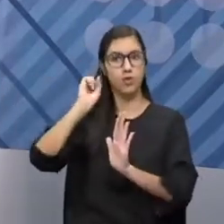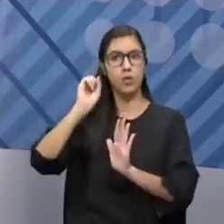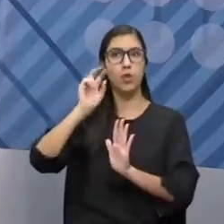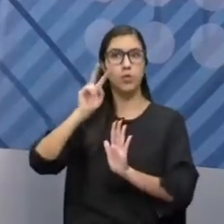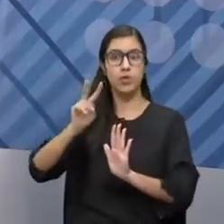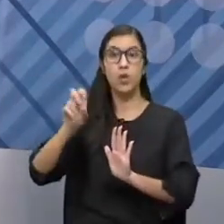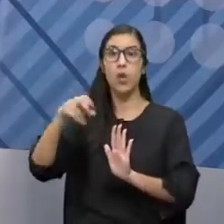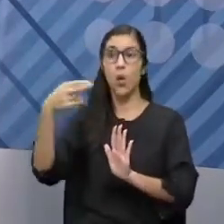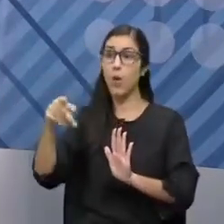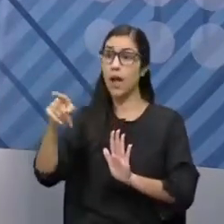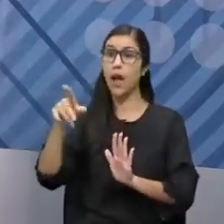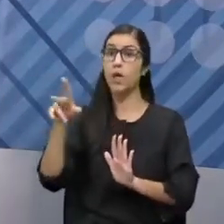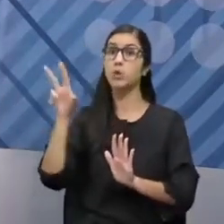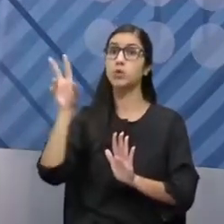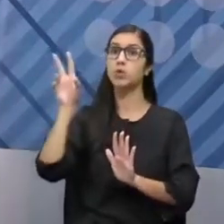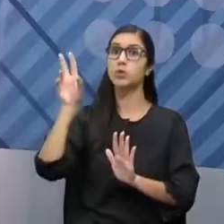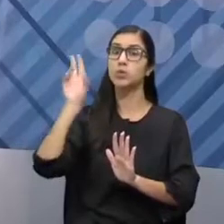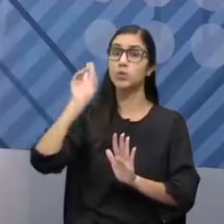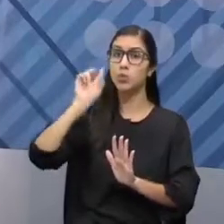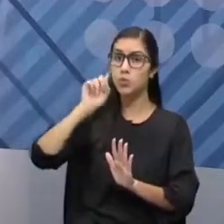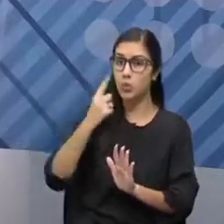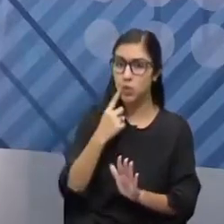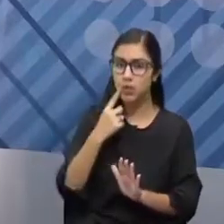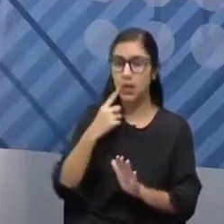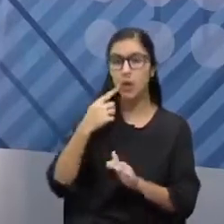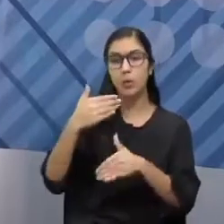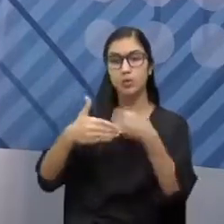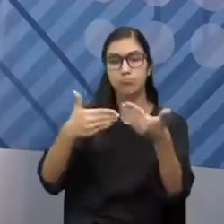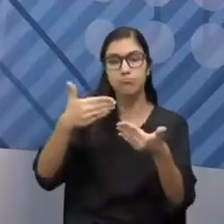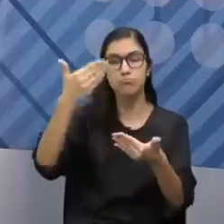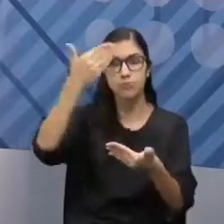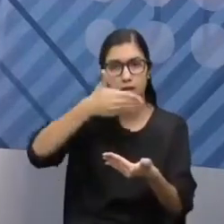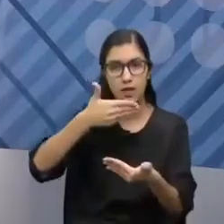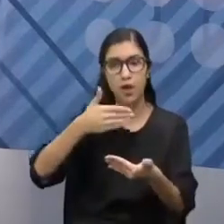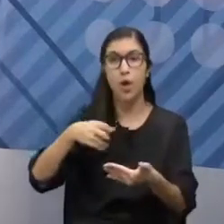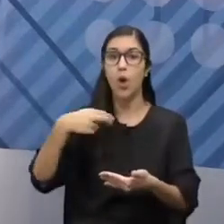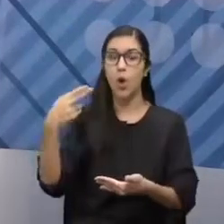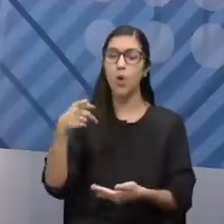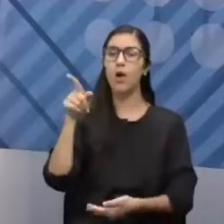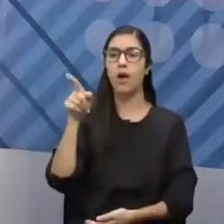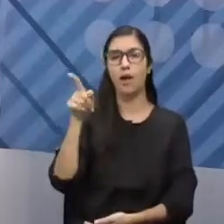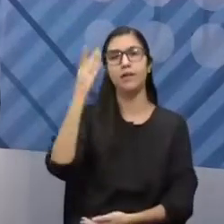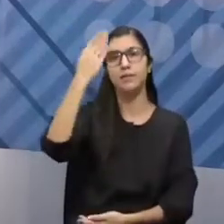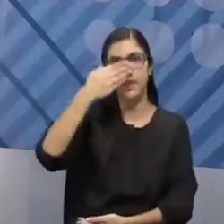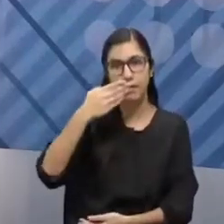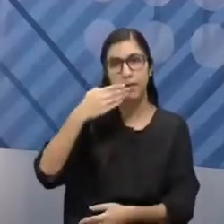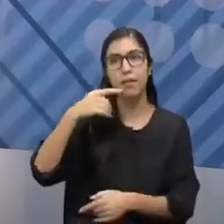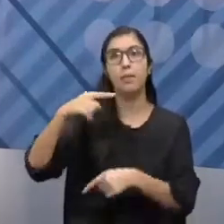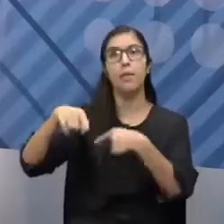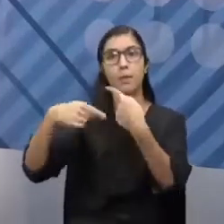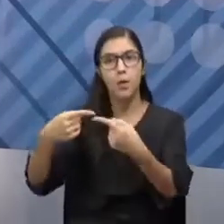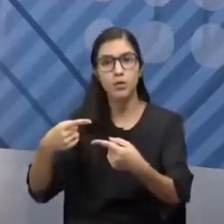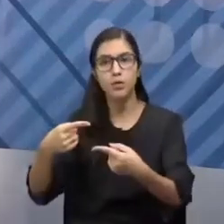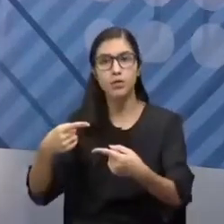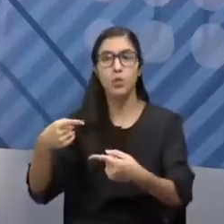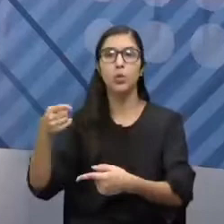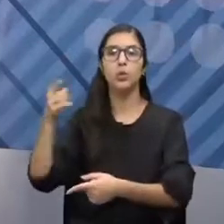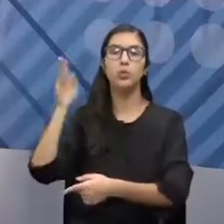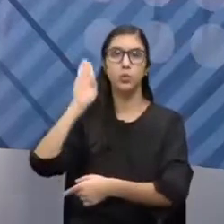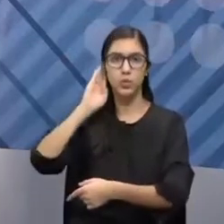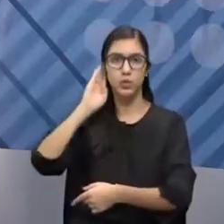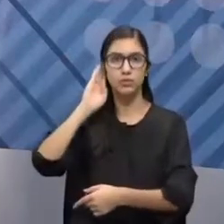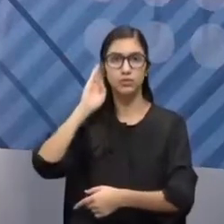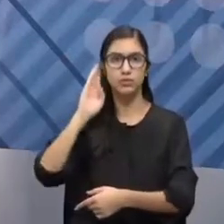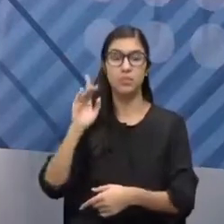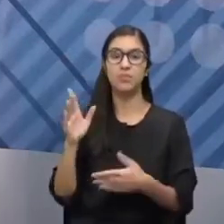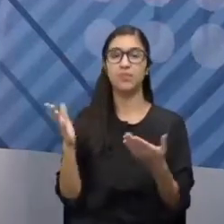pessoa surda e depois ela ficou cega, ou pode ser cega e depois ficou surda. Então ela sai de uma categoria